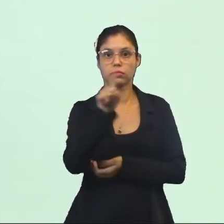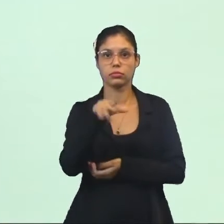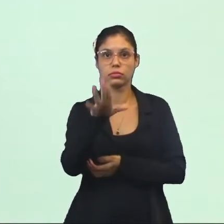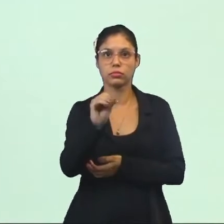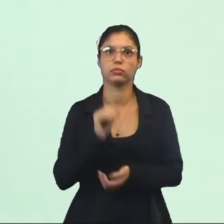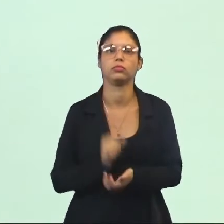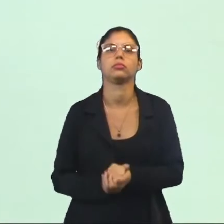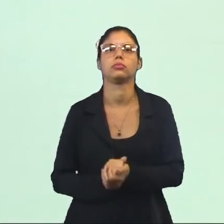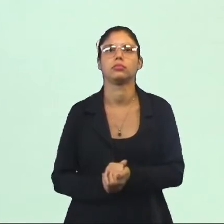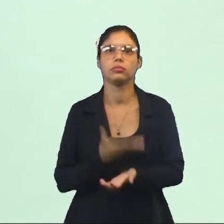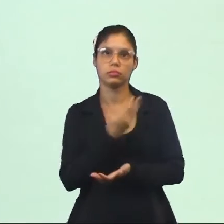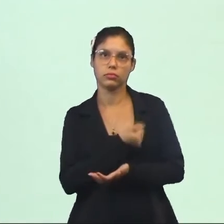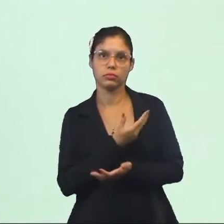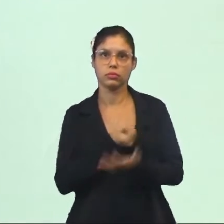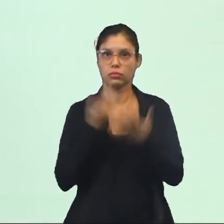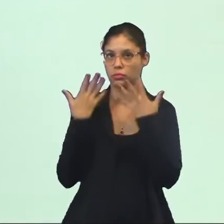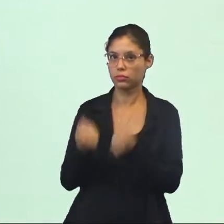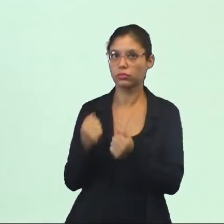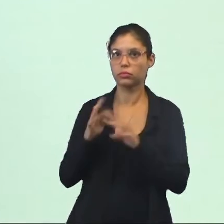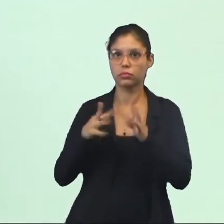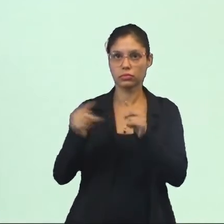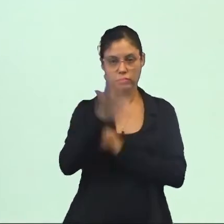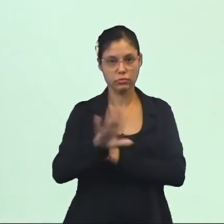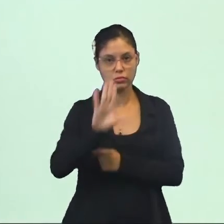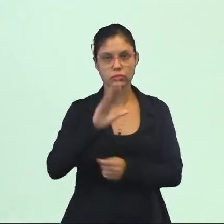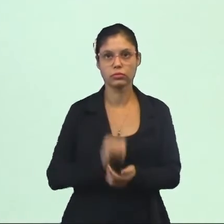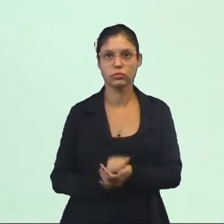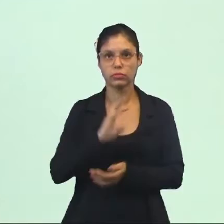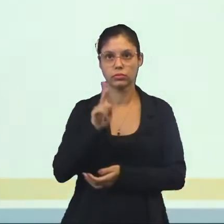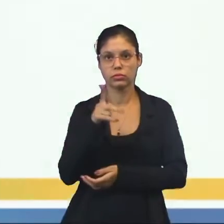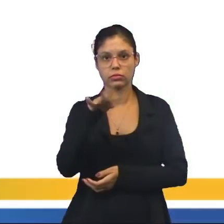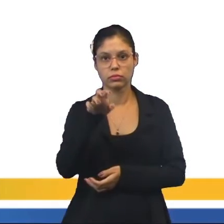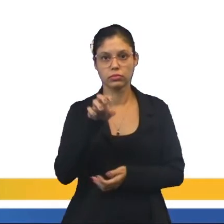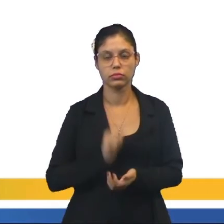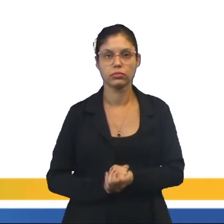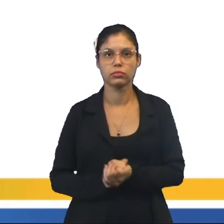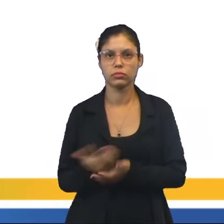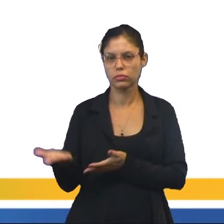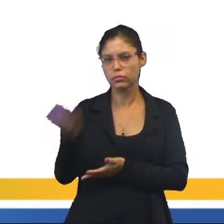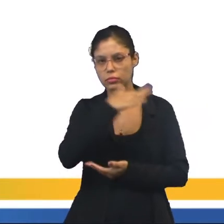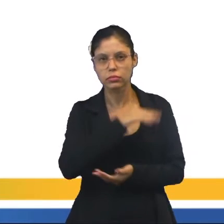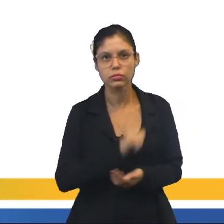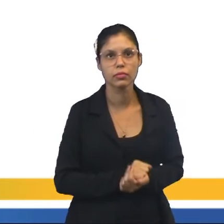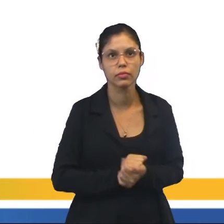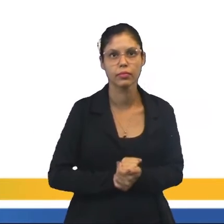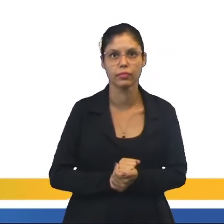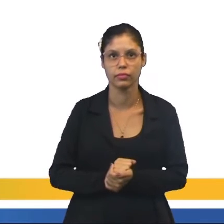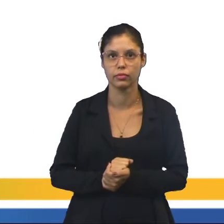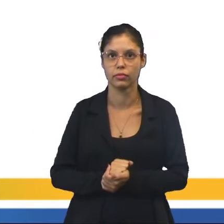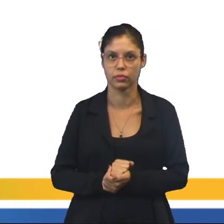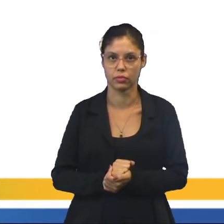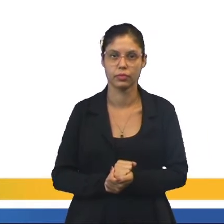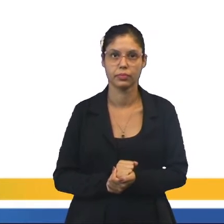razão do número de acerto para o total de chutes. Então vamos lá.